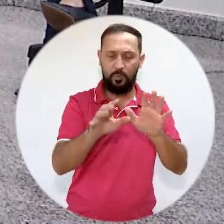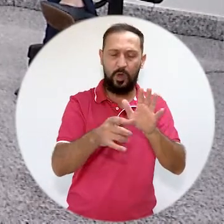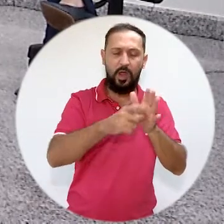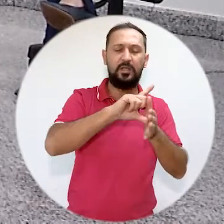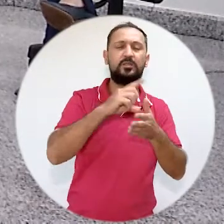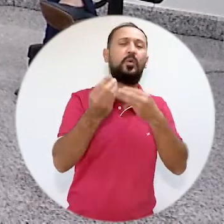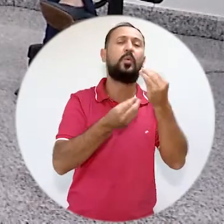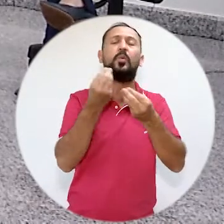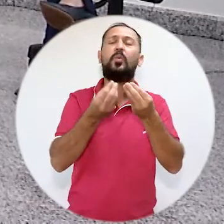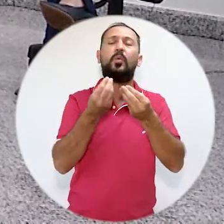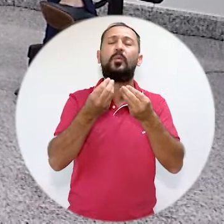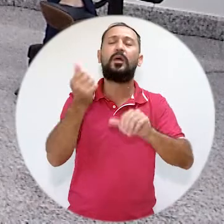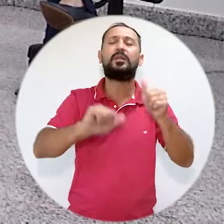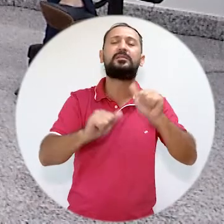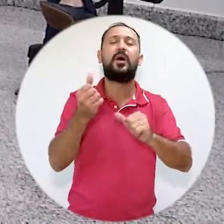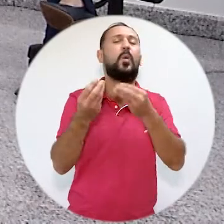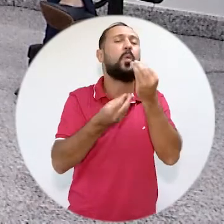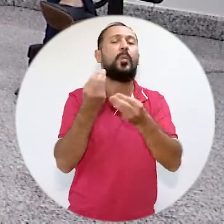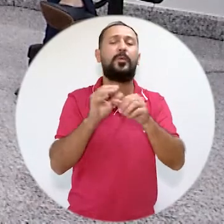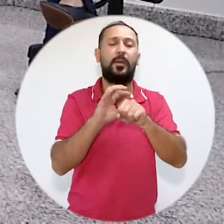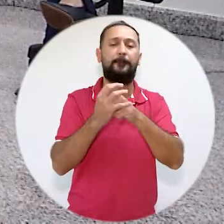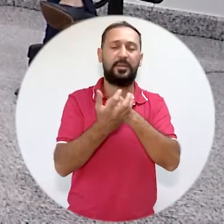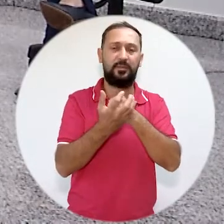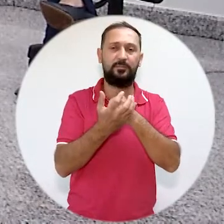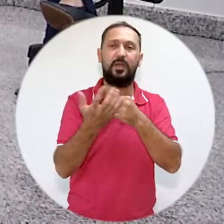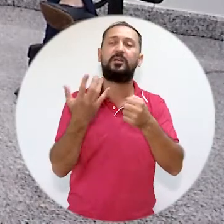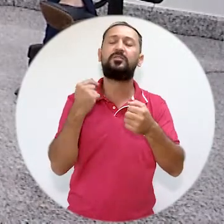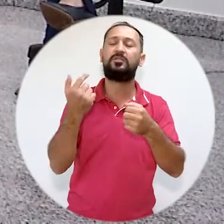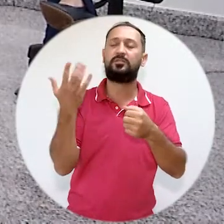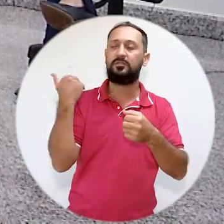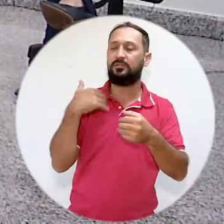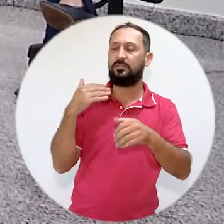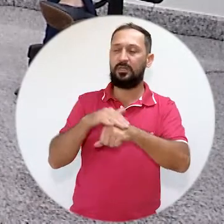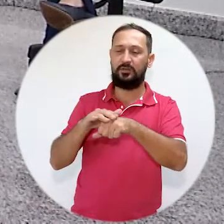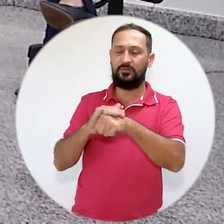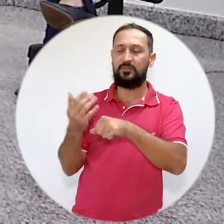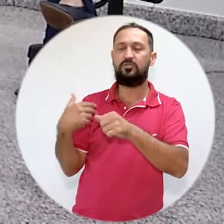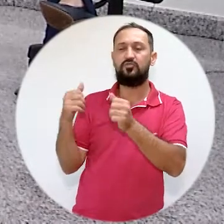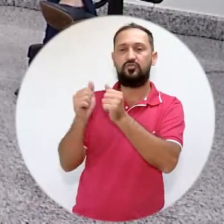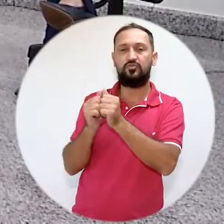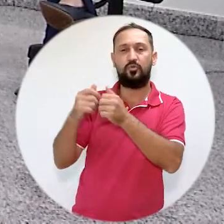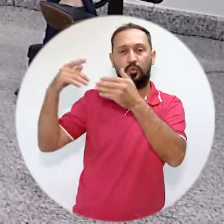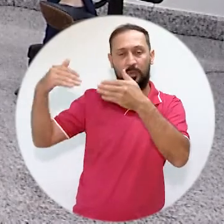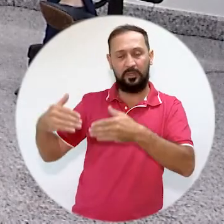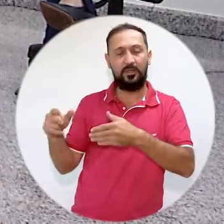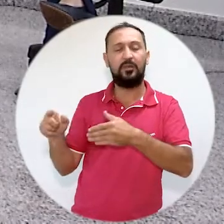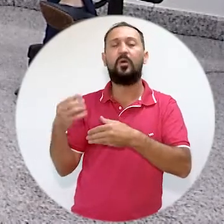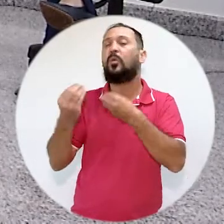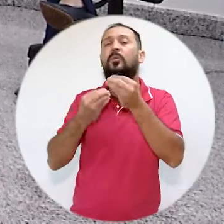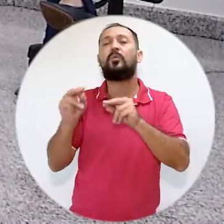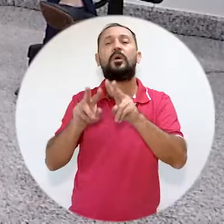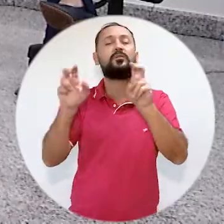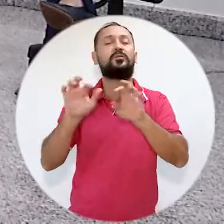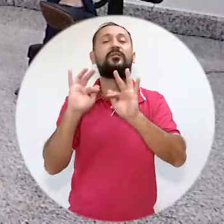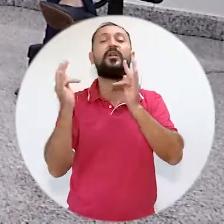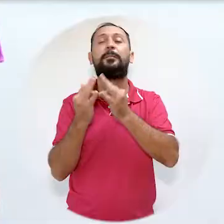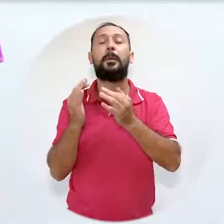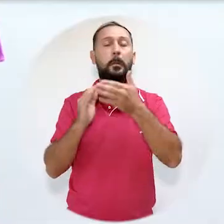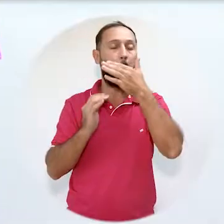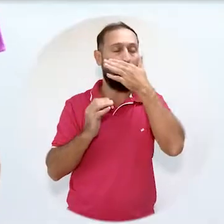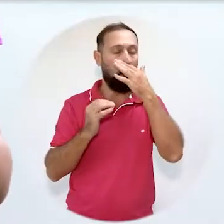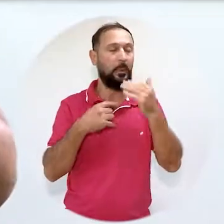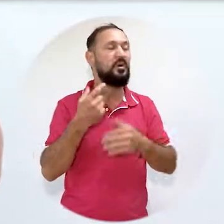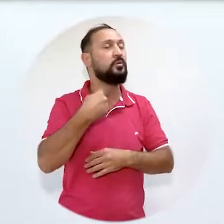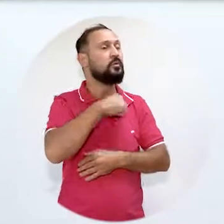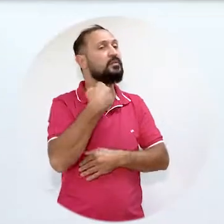um pouco como é que foi a pandemia, e na nossa conversa aqui anterior, a Karine estava levantando algumas questões bem interessantes sobre a questão da família. Conta, o que você estava falando mesmo, Karine?